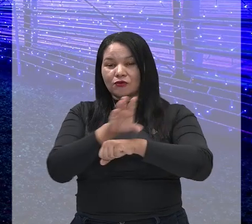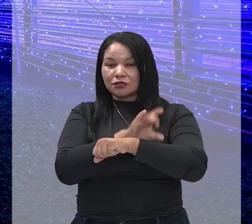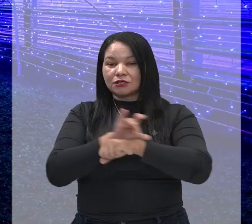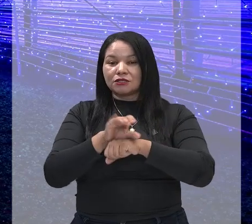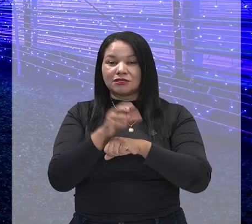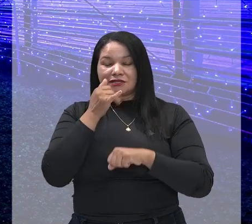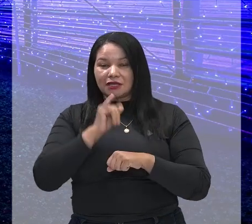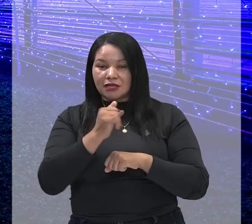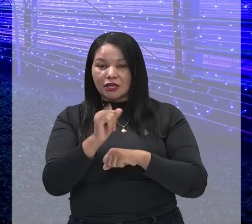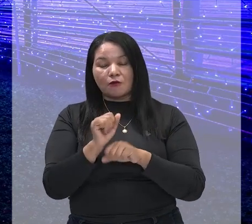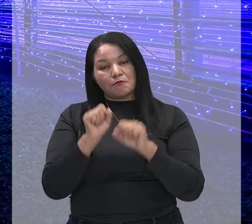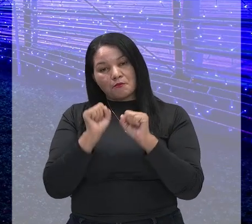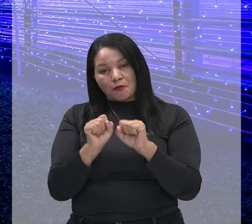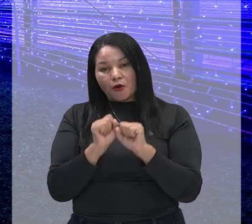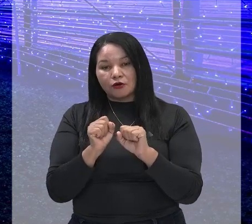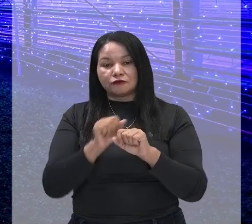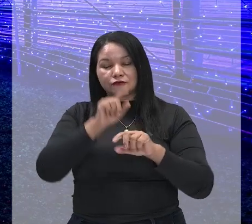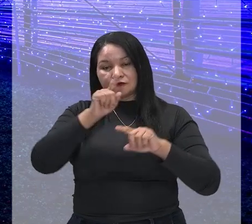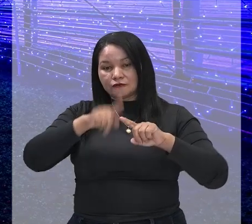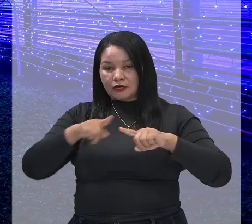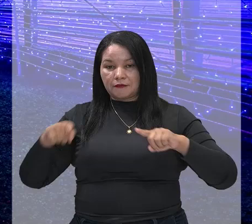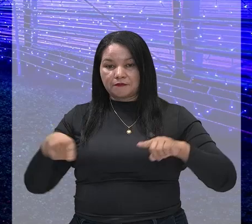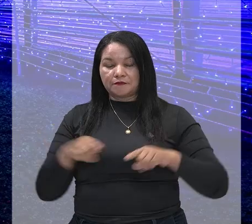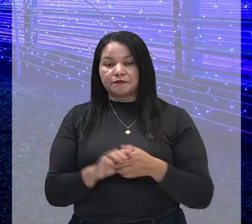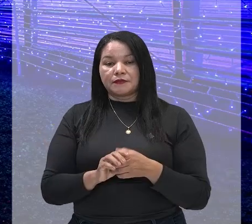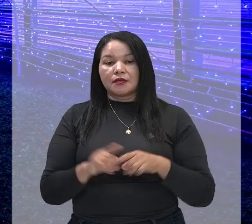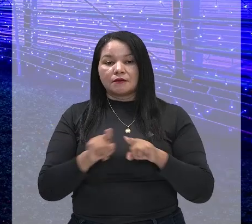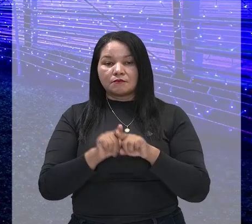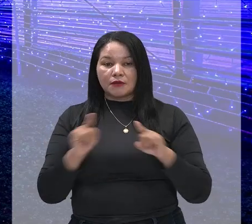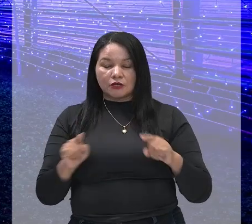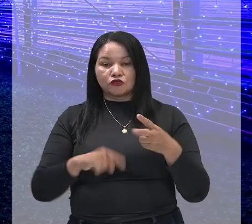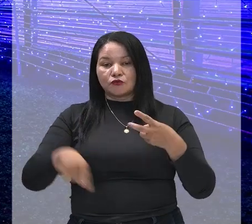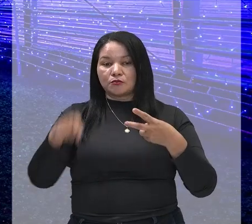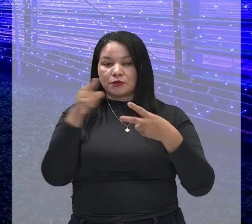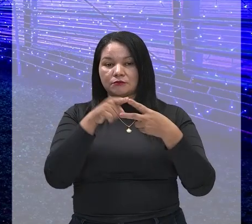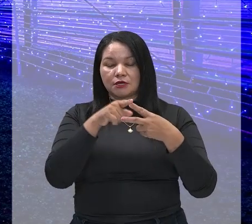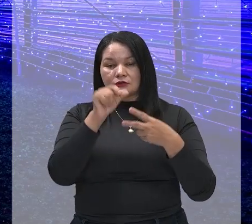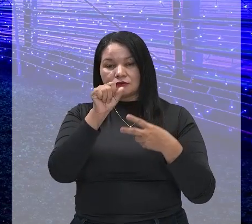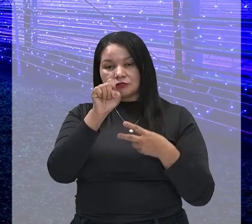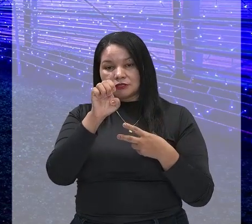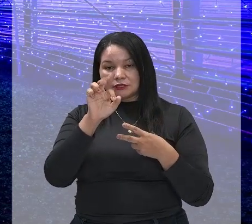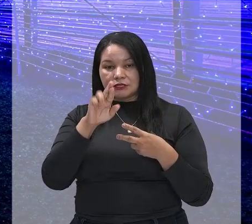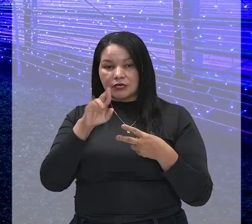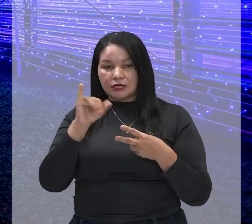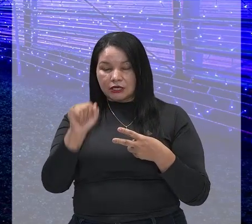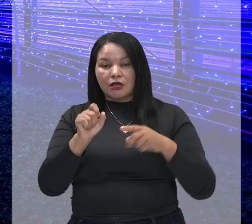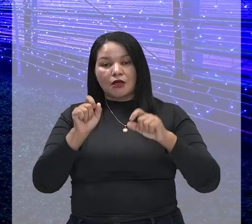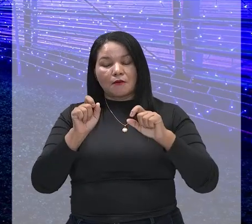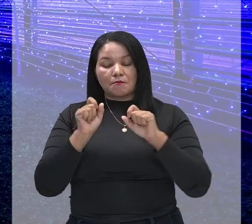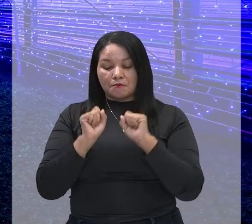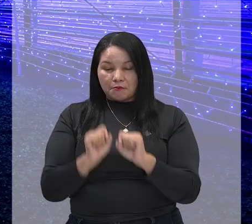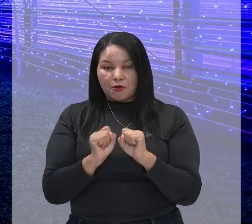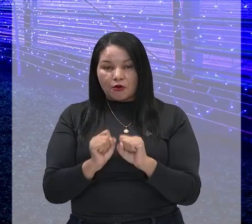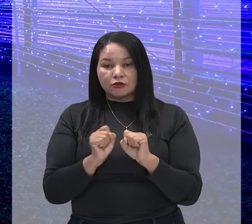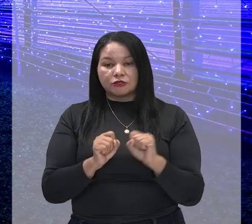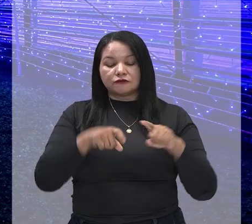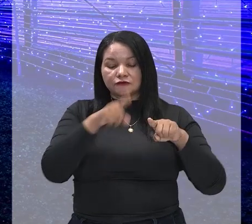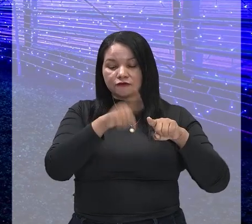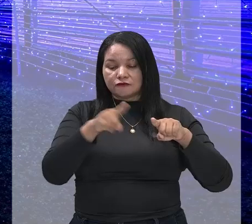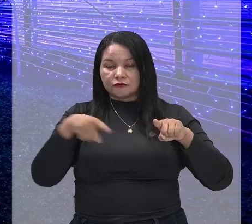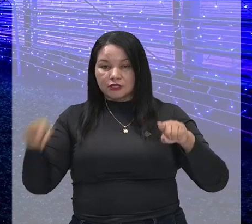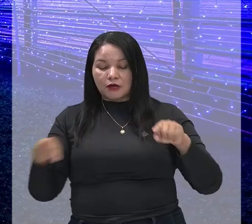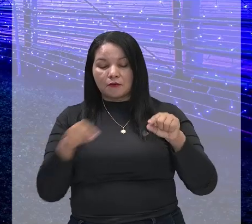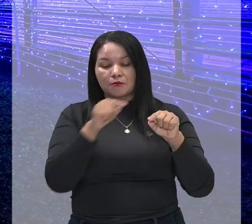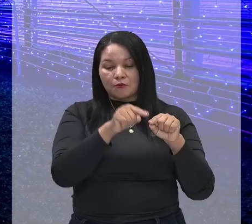dele. Já o circuito em série, a tensão é que poderá variar em diferentes pontos e a corrente